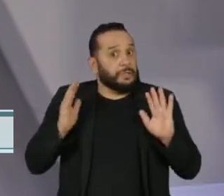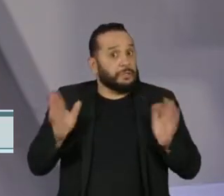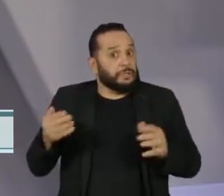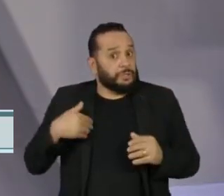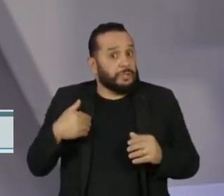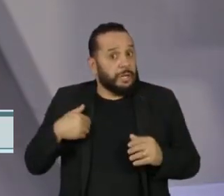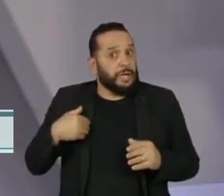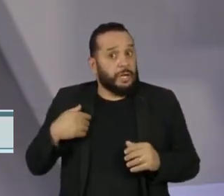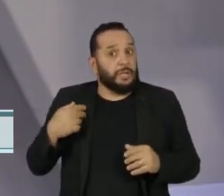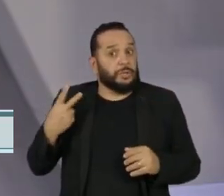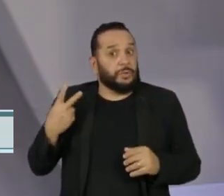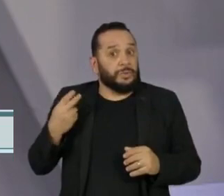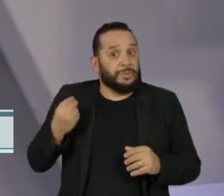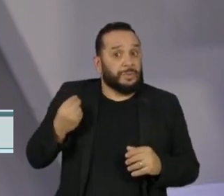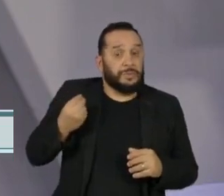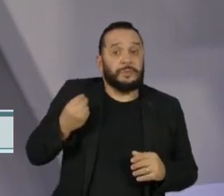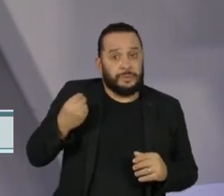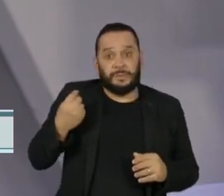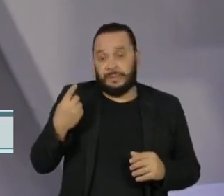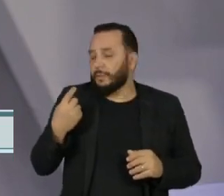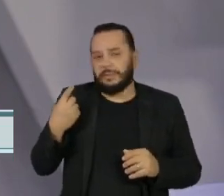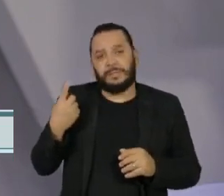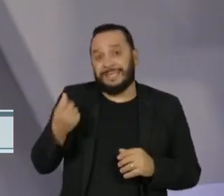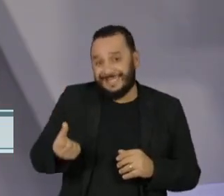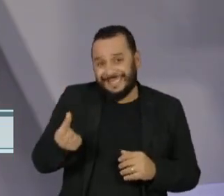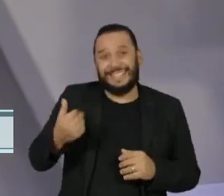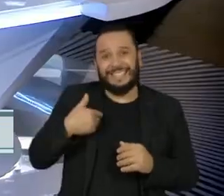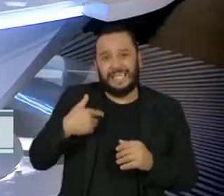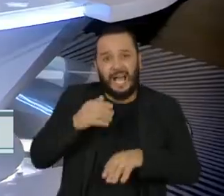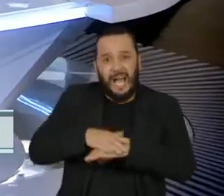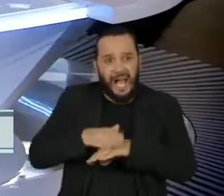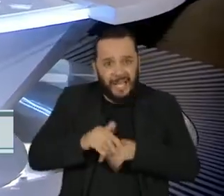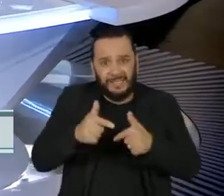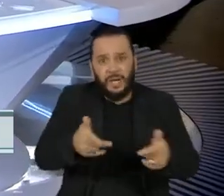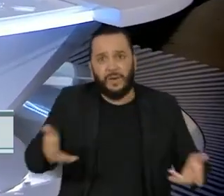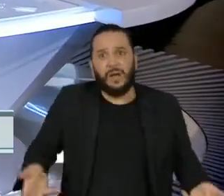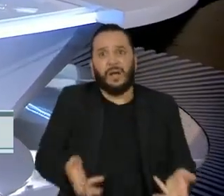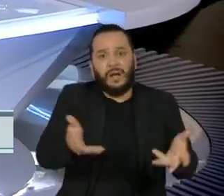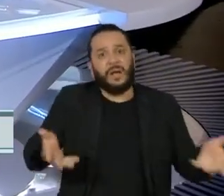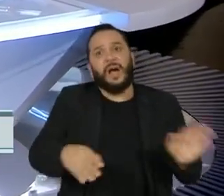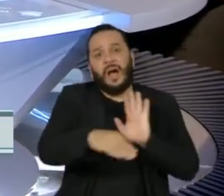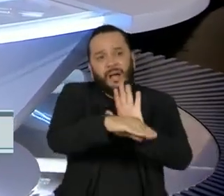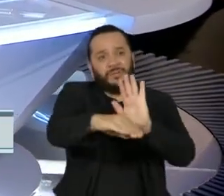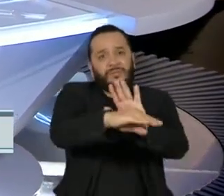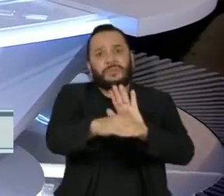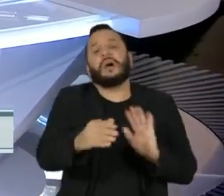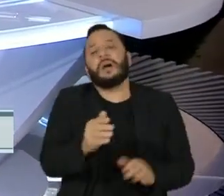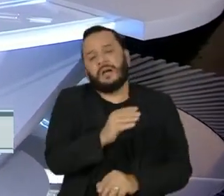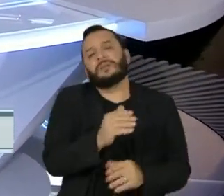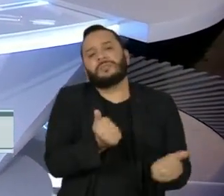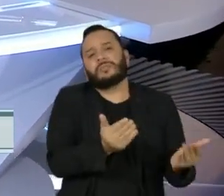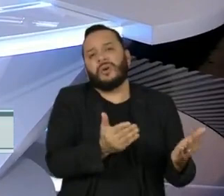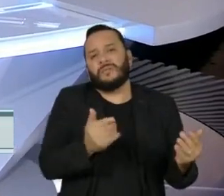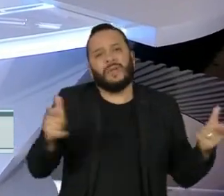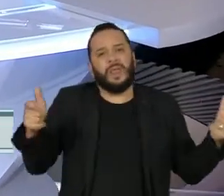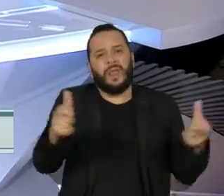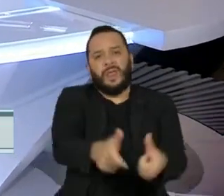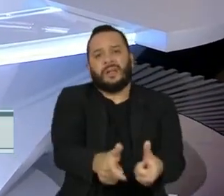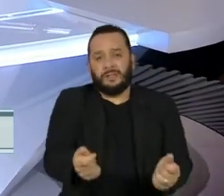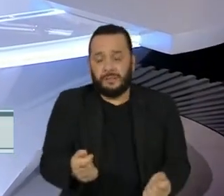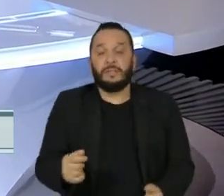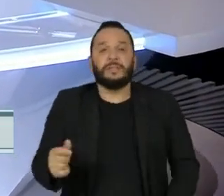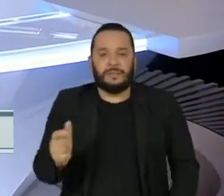públicas voltadas para a juventude brasileira caiu pela metade. Os mais prejudicados são os jovens negros, indígenas